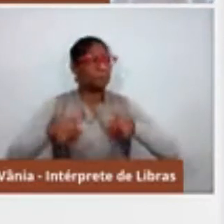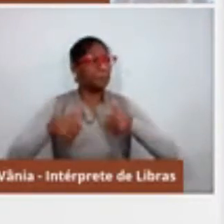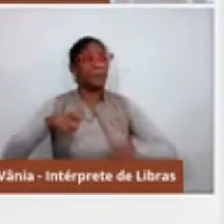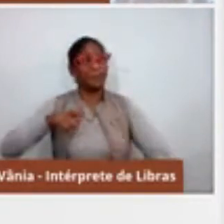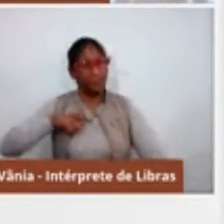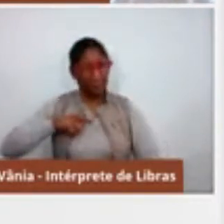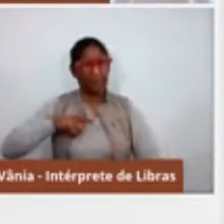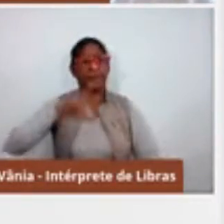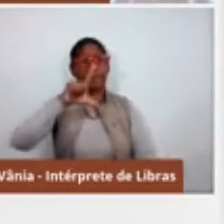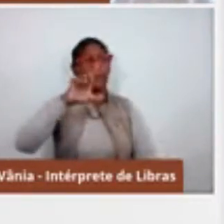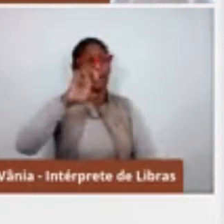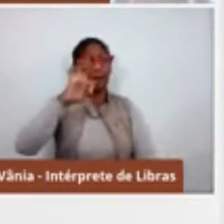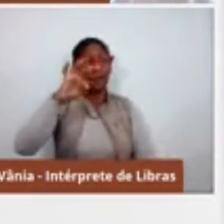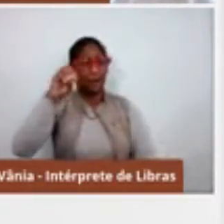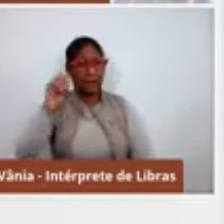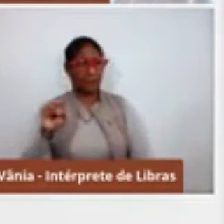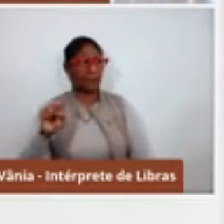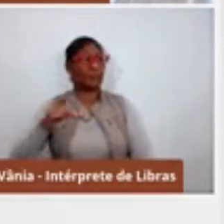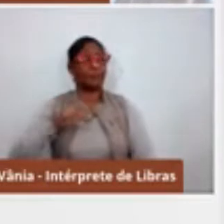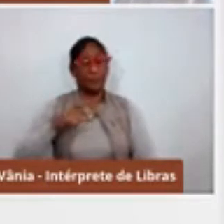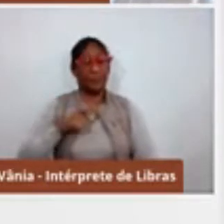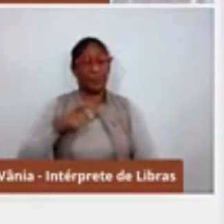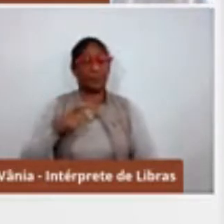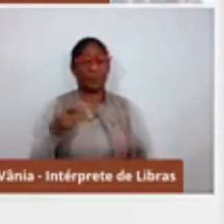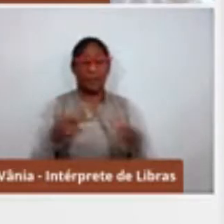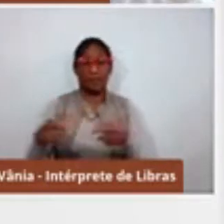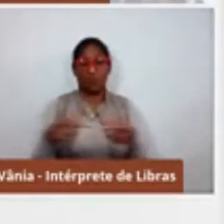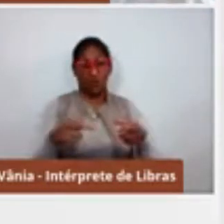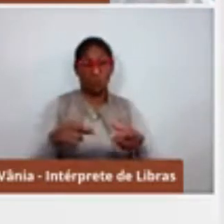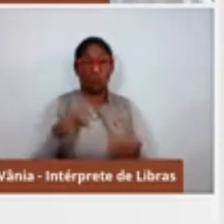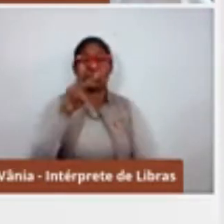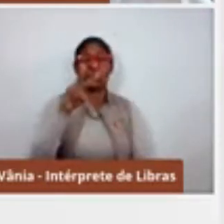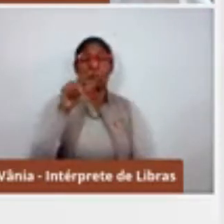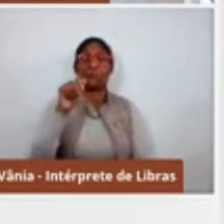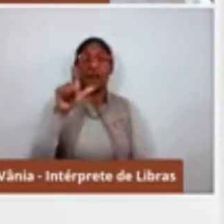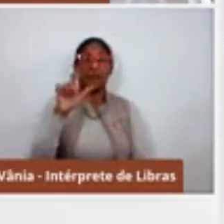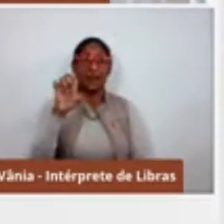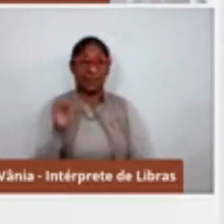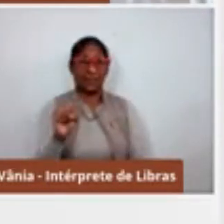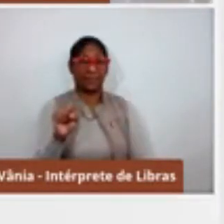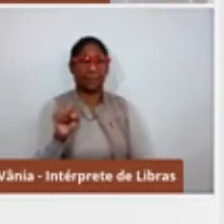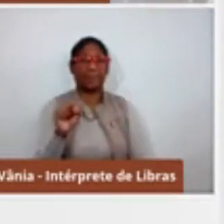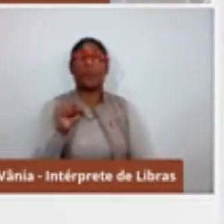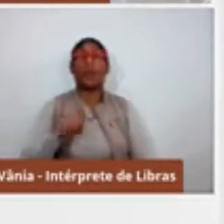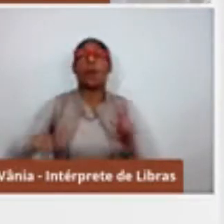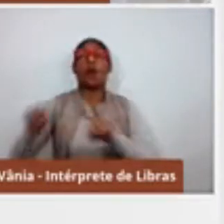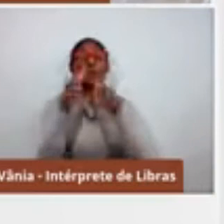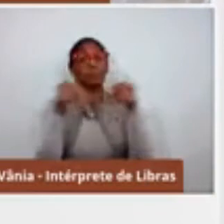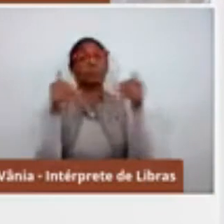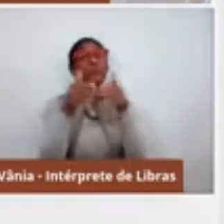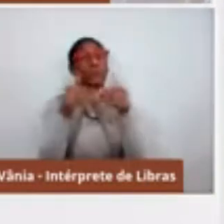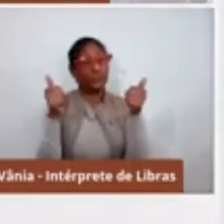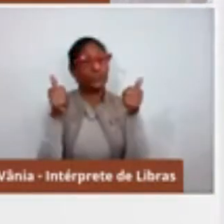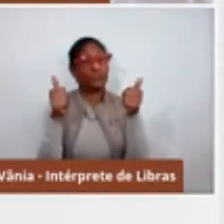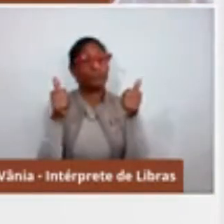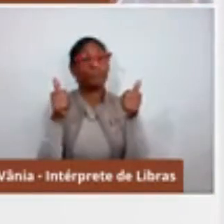leitos na região, na macro-região dos vales. Os pedidos que foram